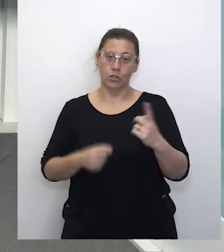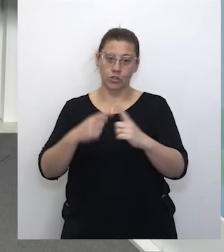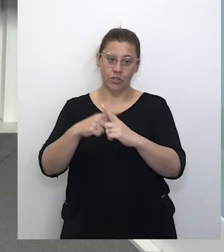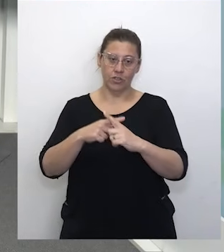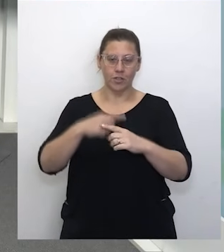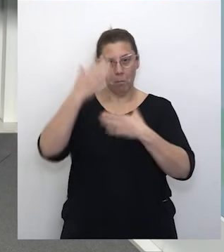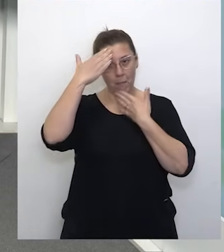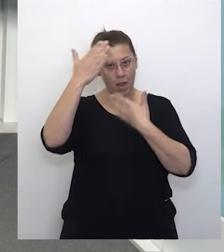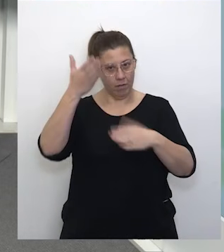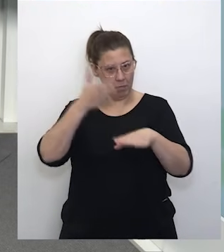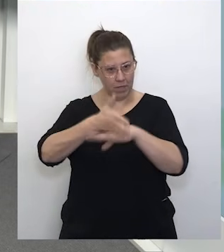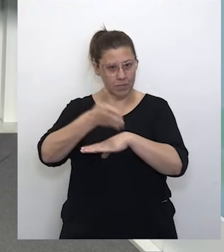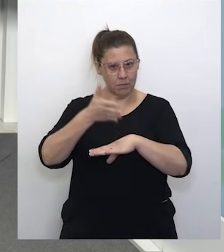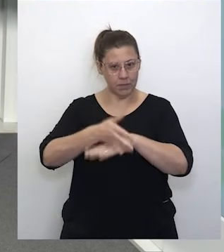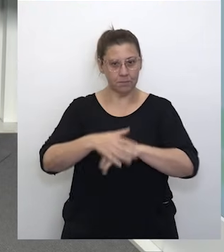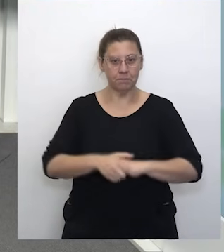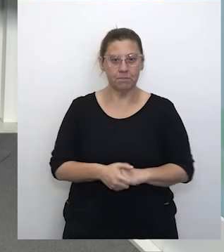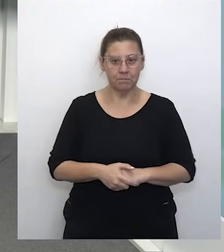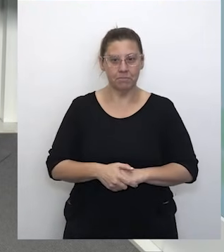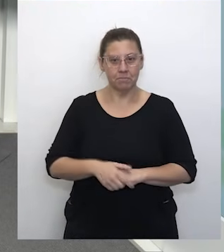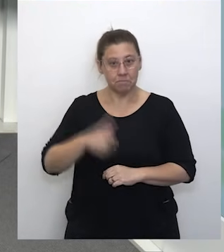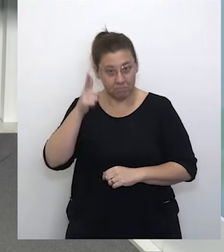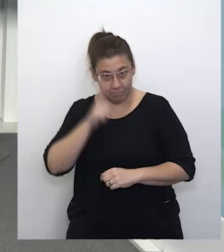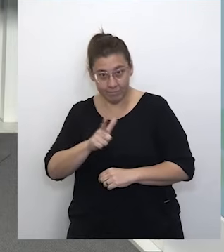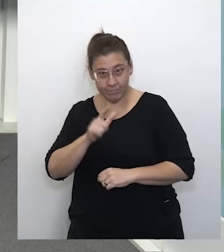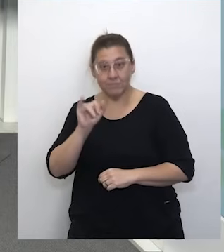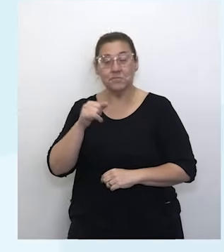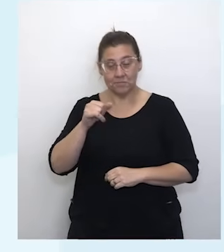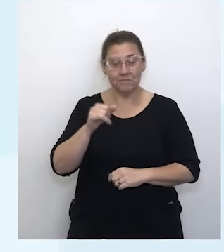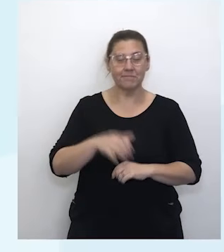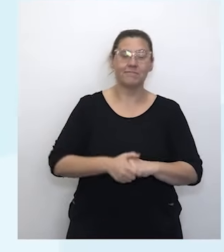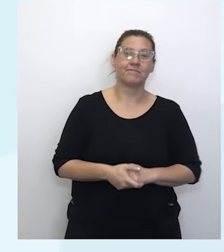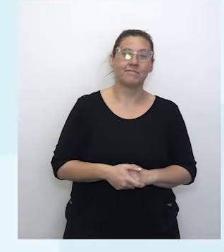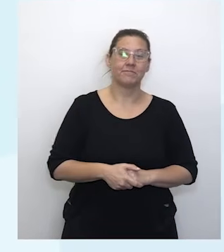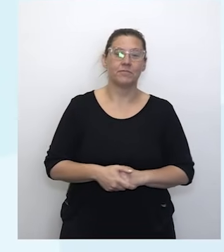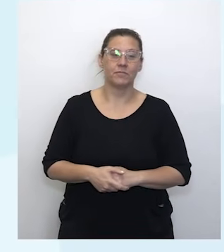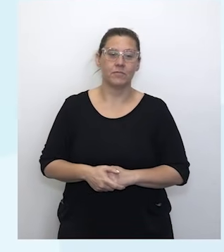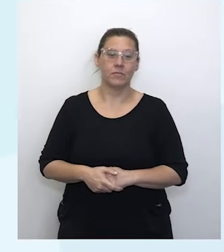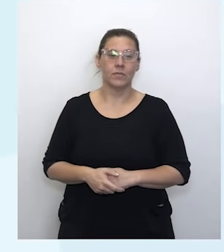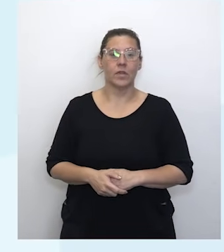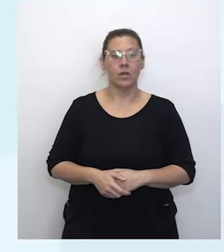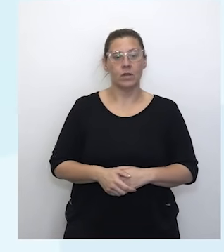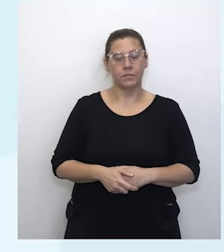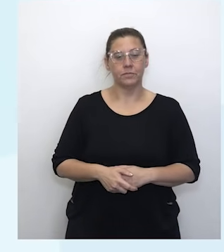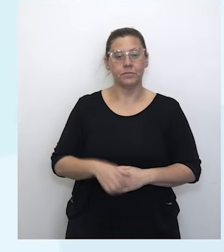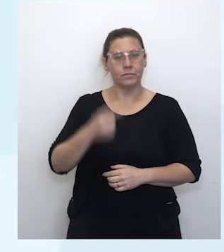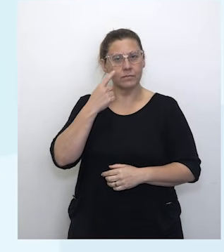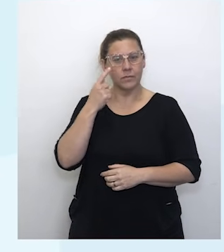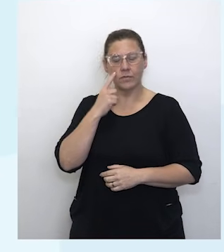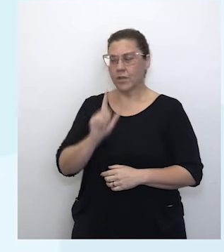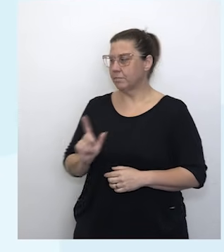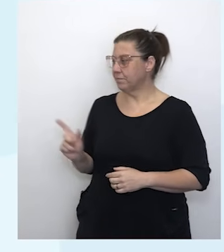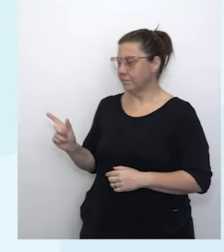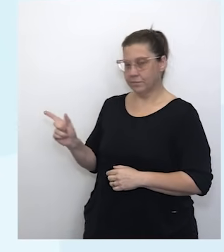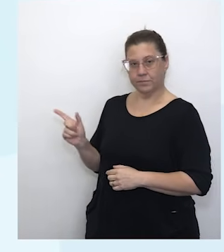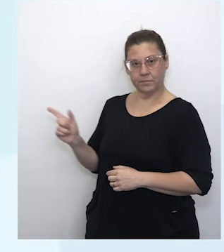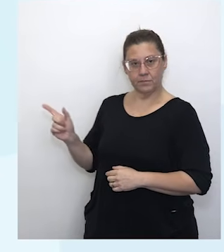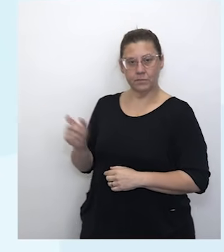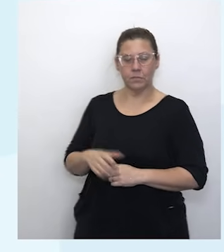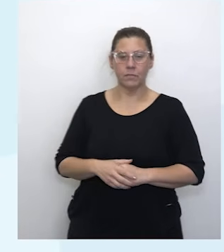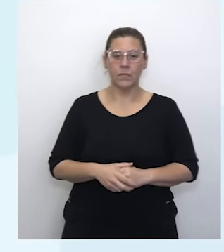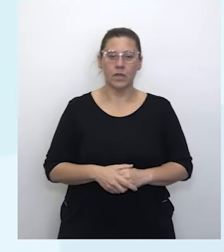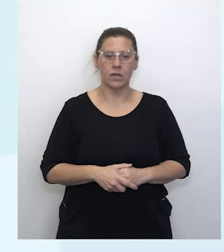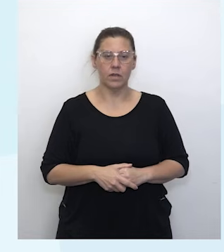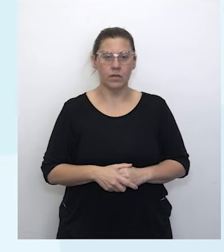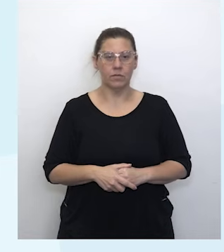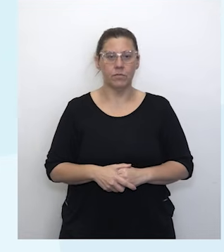pela participação. E essa é a resposta, Vivi. Mataram a charada, não? Mataram a charada. Boa. Muito bem, gente. Vamos olhar aqui para a nossa telinha. Então, ó, veja que o